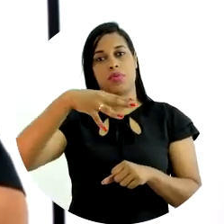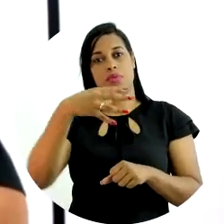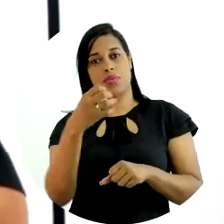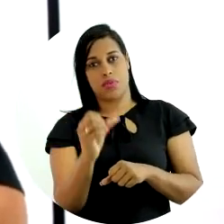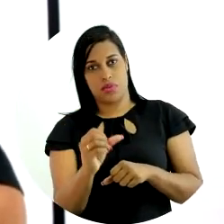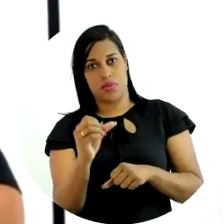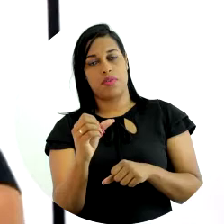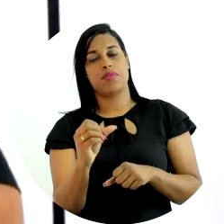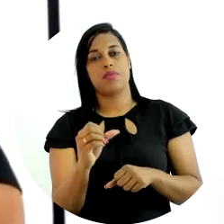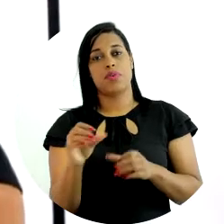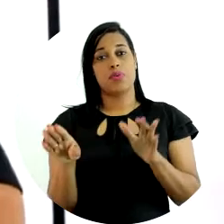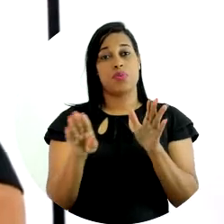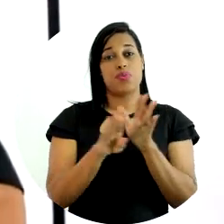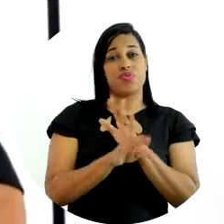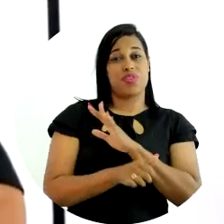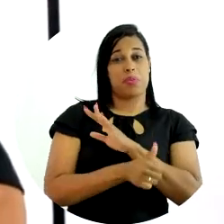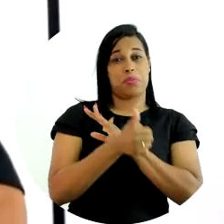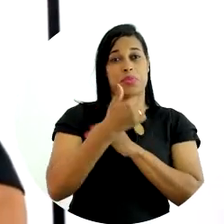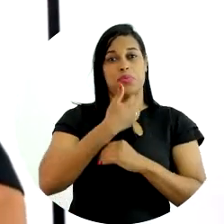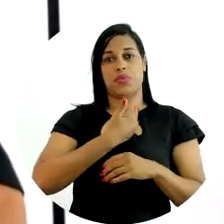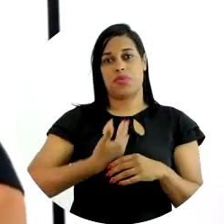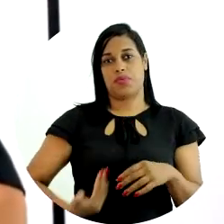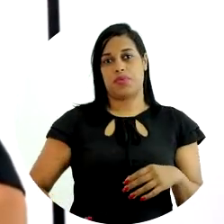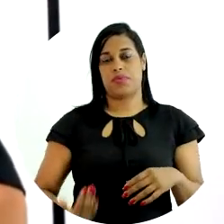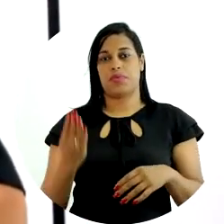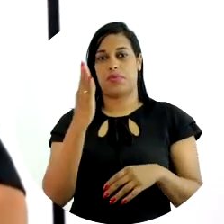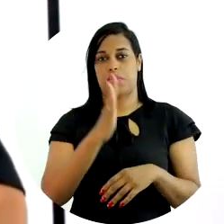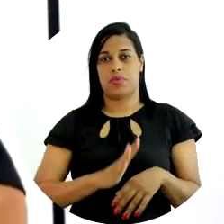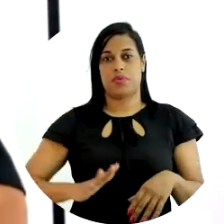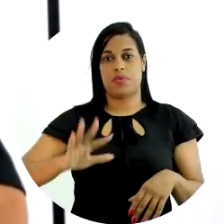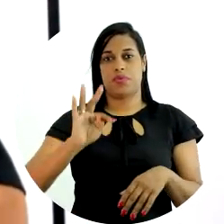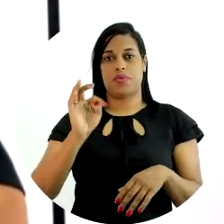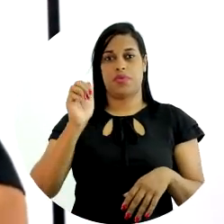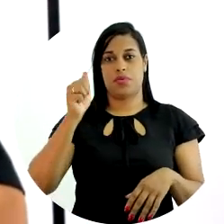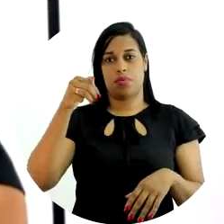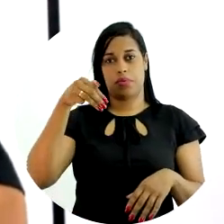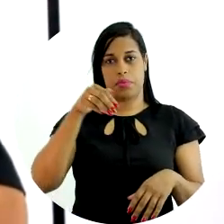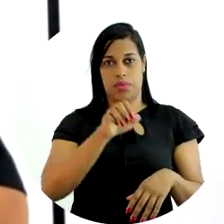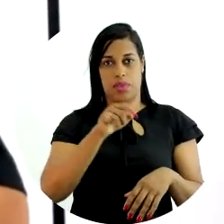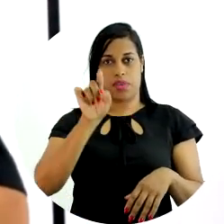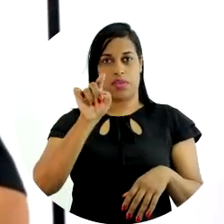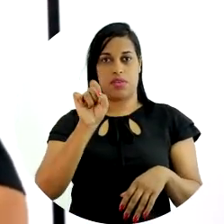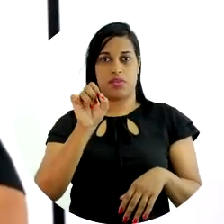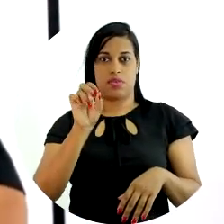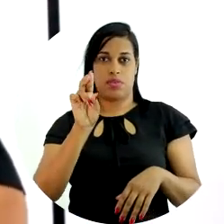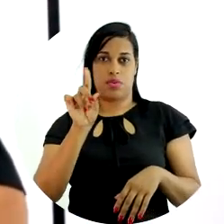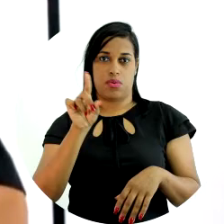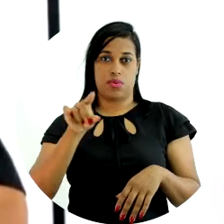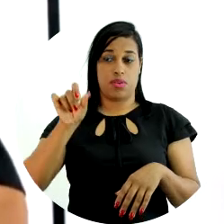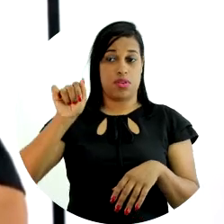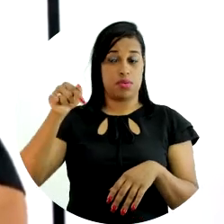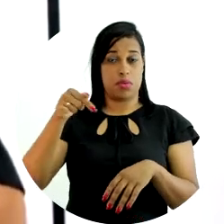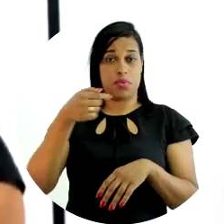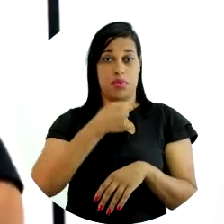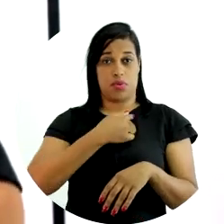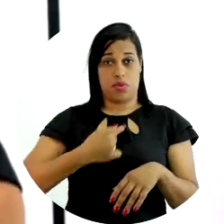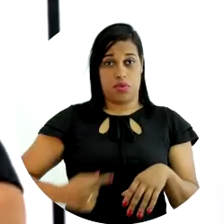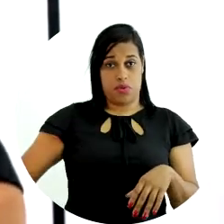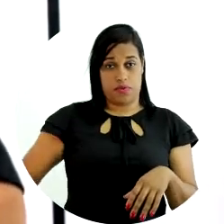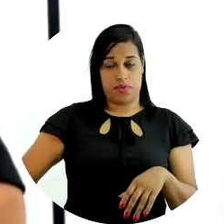ano de 1549, com a chegada do primeiro governador-geral do Brasil, que foi Tomé de Souza. Esse